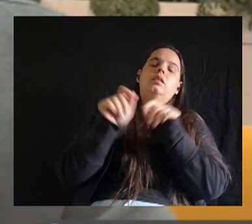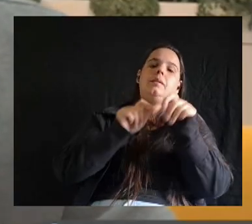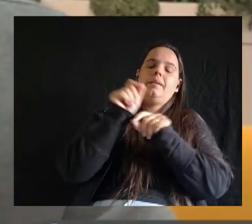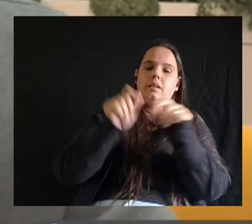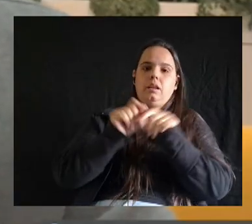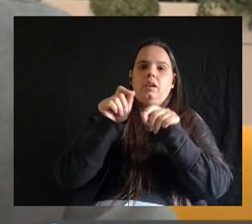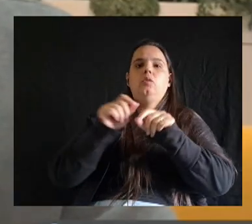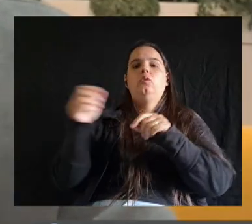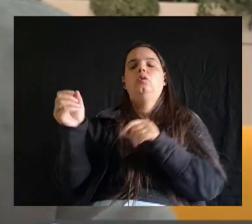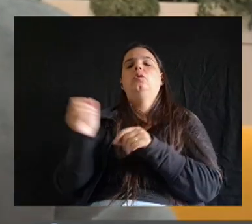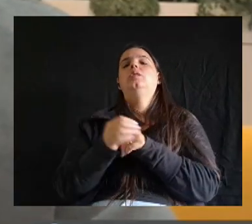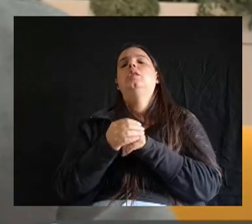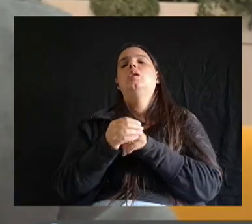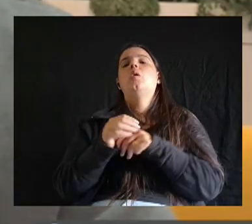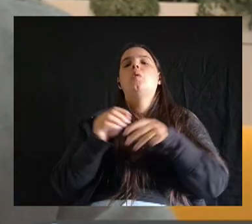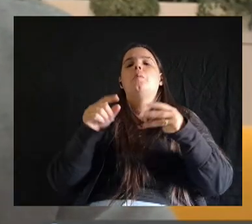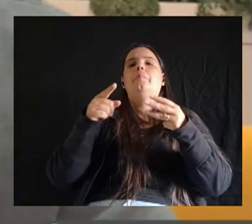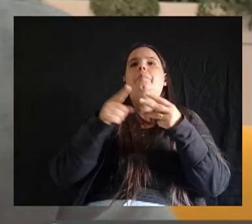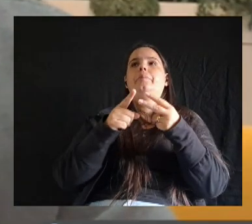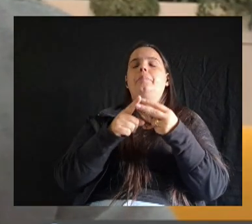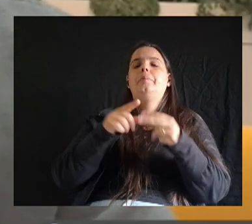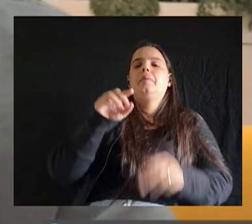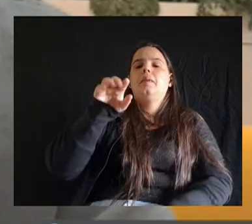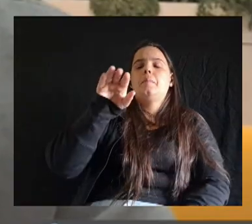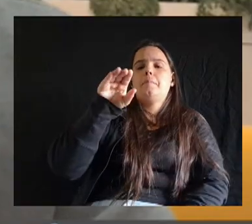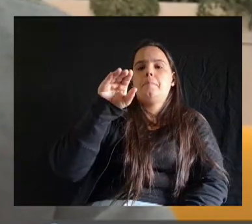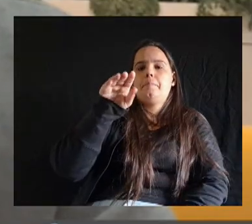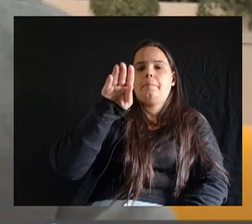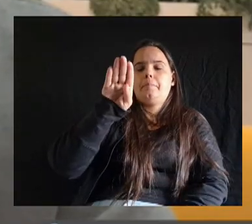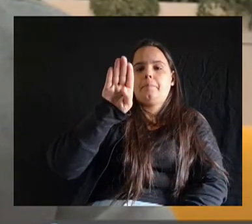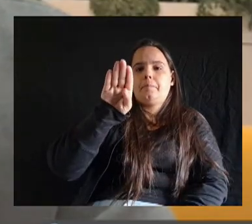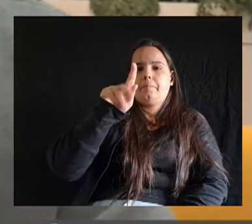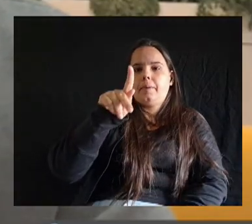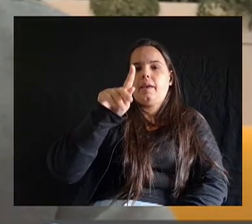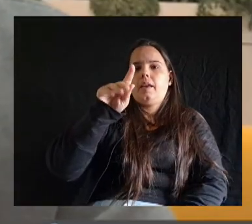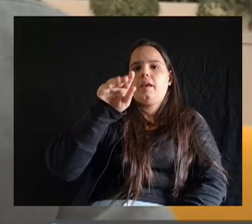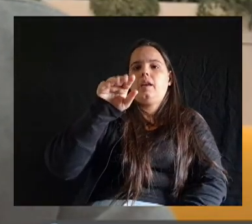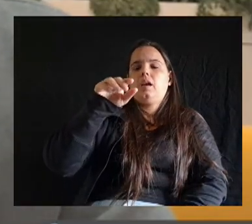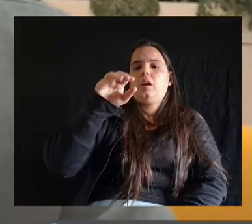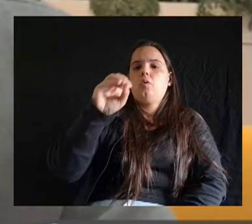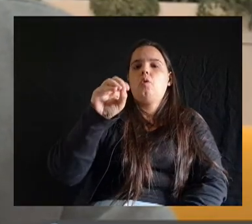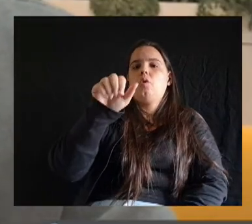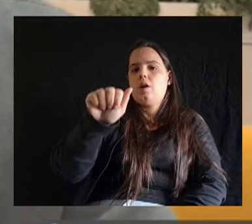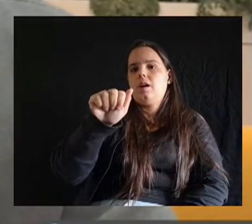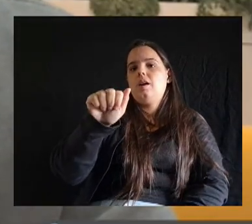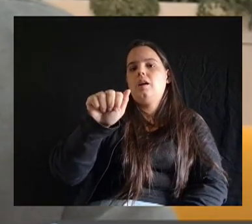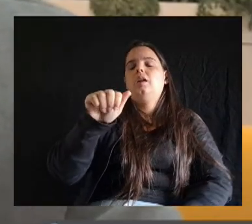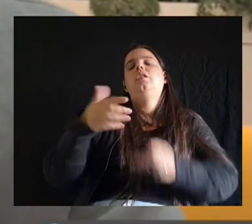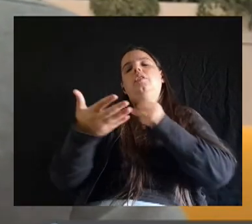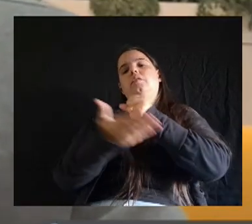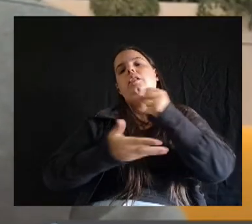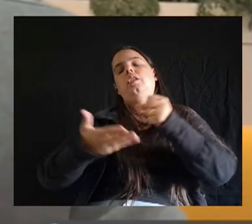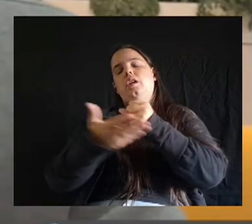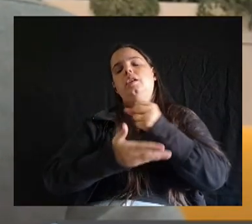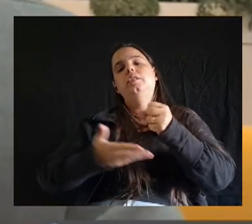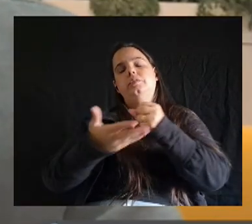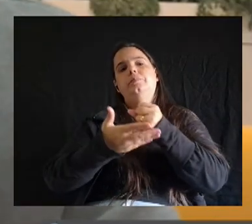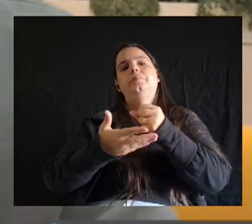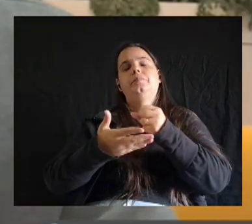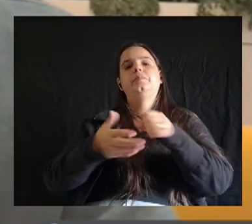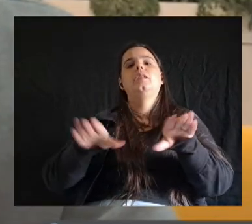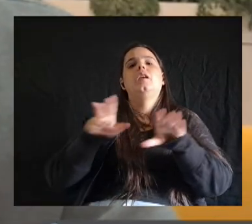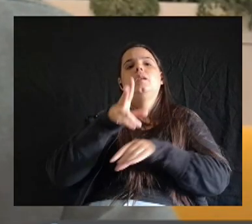o TECOA. Né? Esse hub ele foi criado com foco em sustentabilidade e inovação digital e vai apoiar todo o